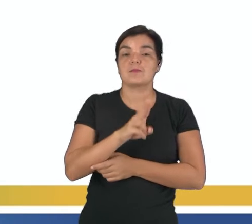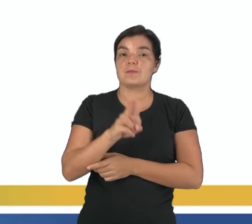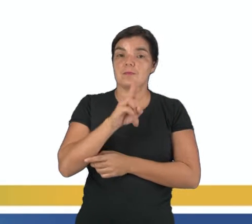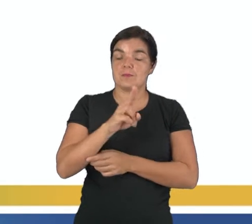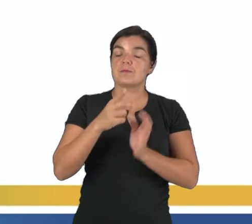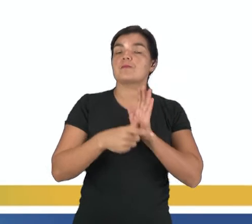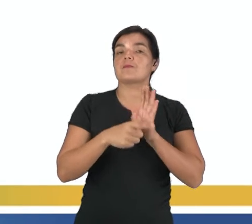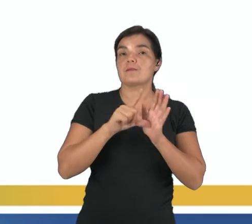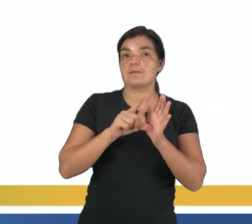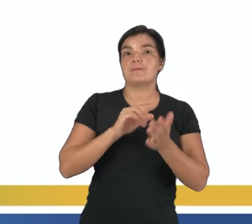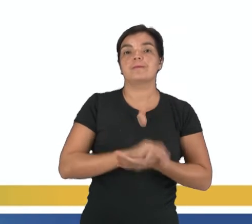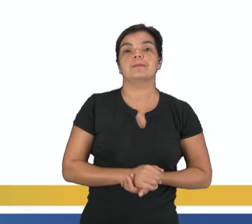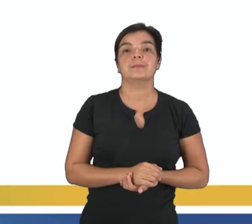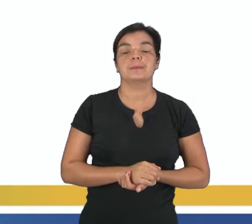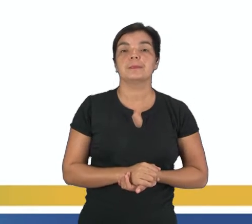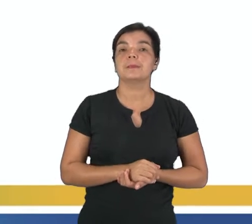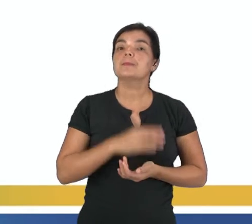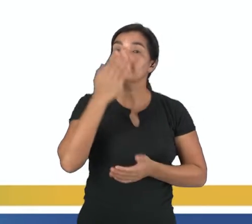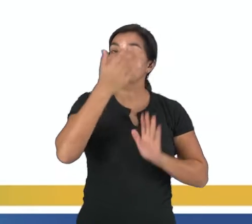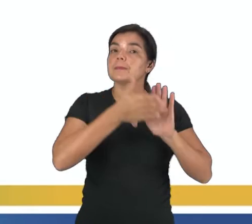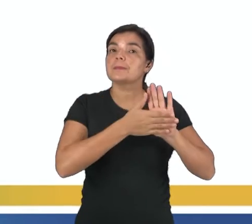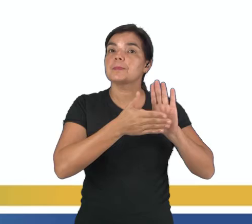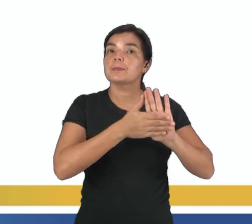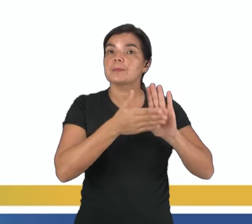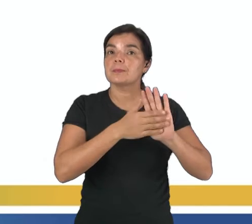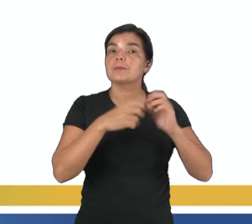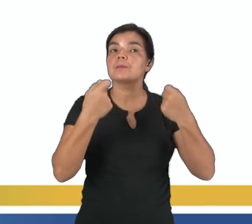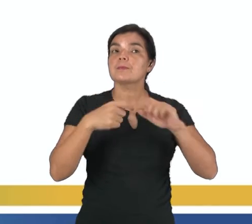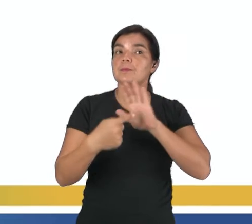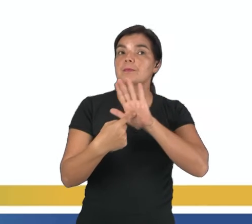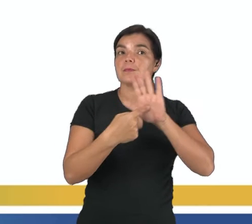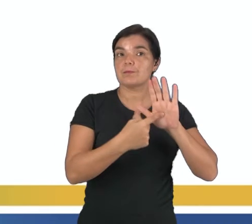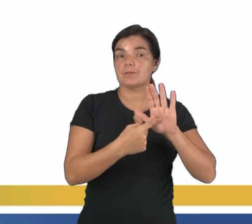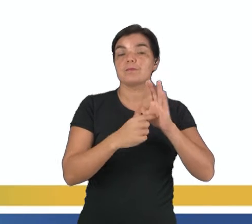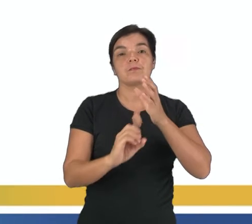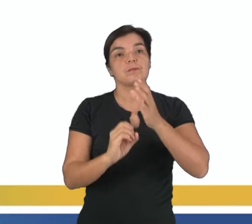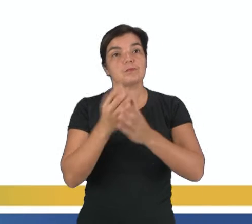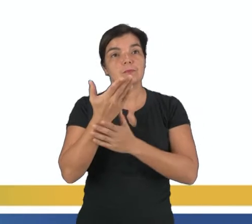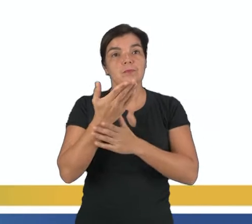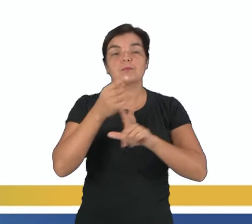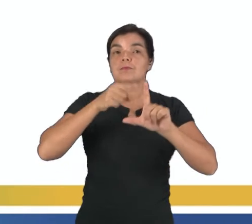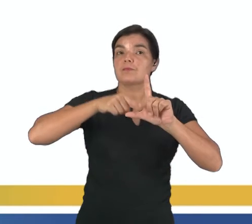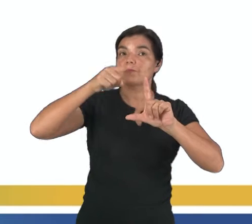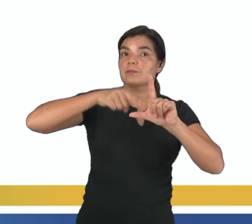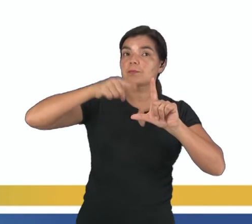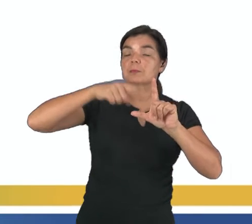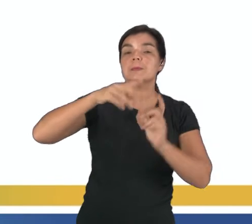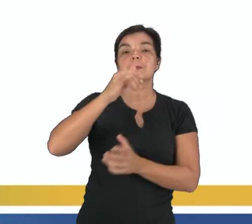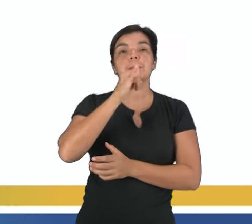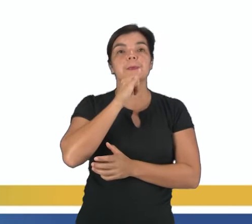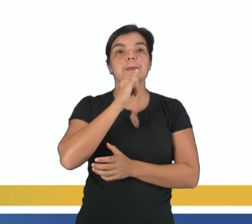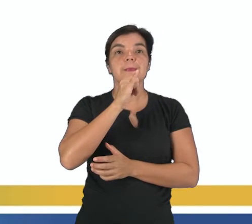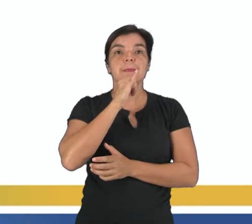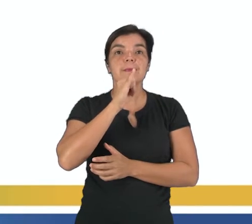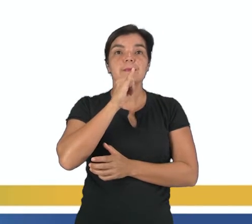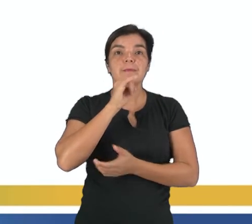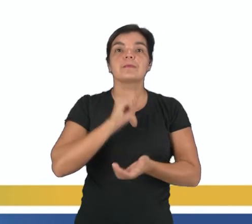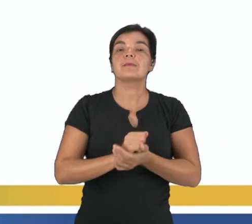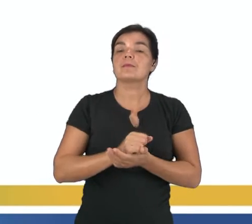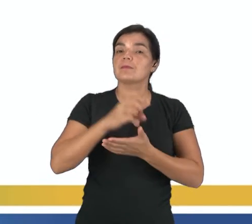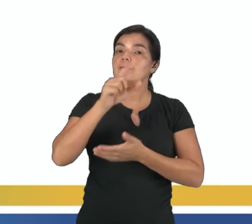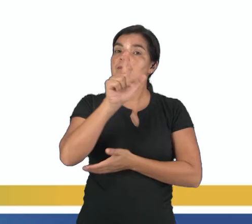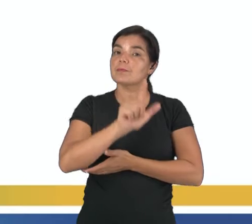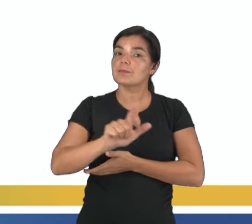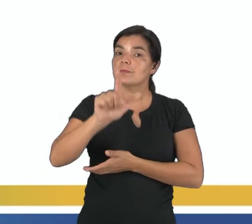utilizado anteriormente. Essas provas podem ser demonstradas através de fatos, estatísticas e exemplos